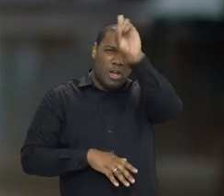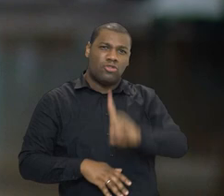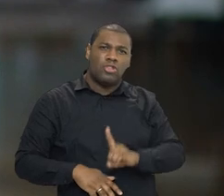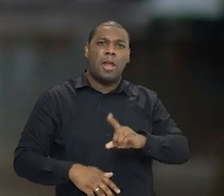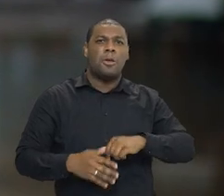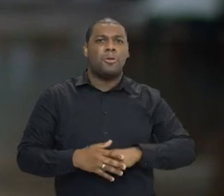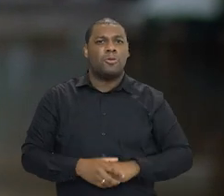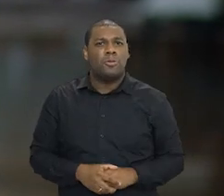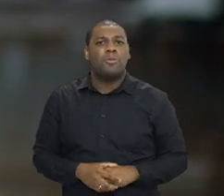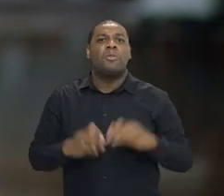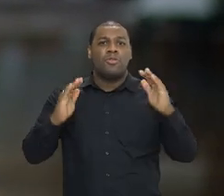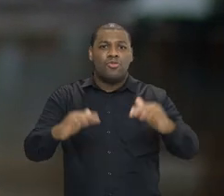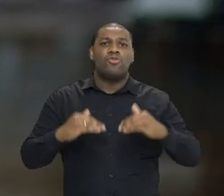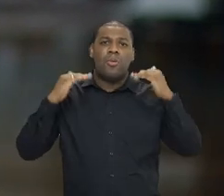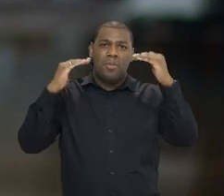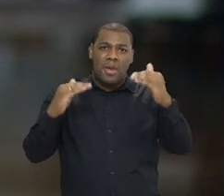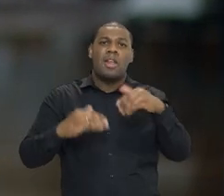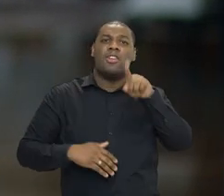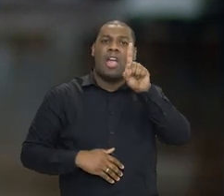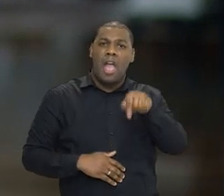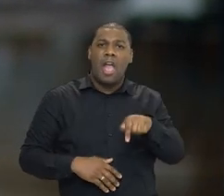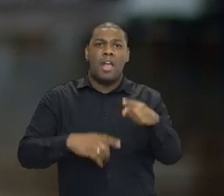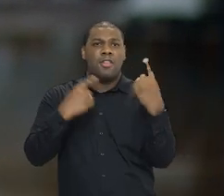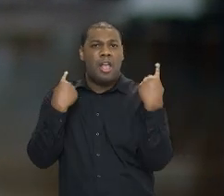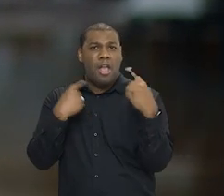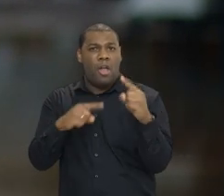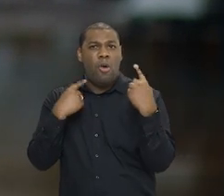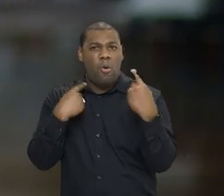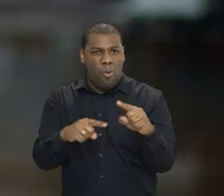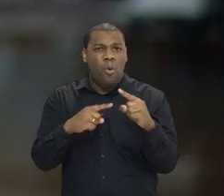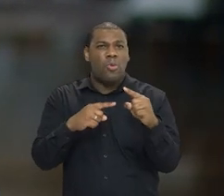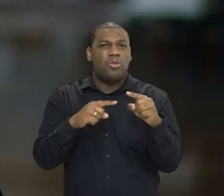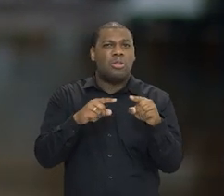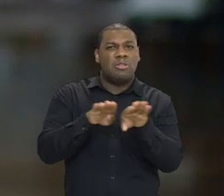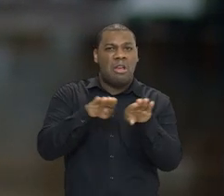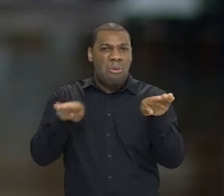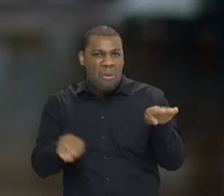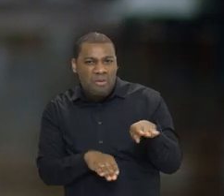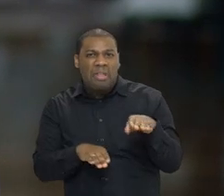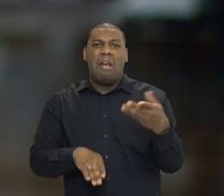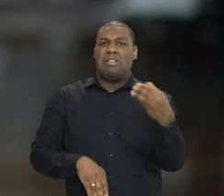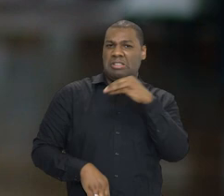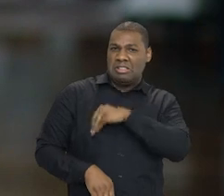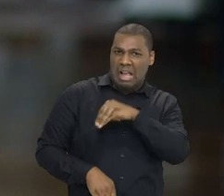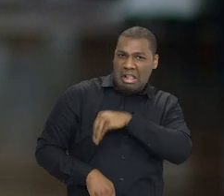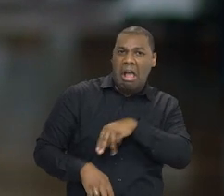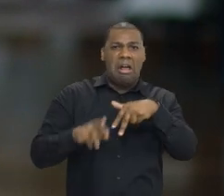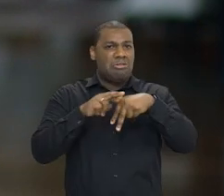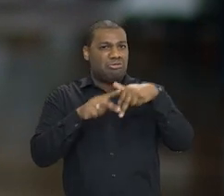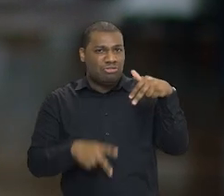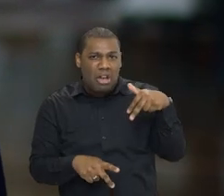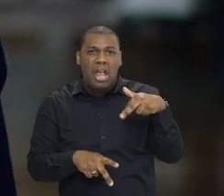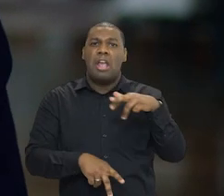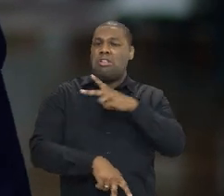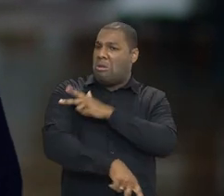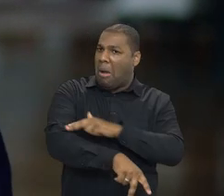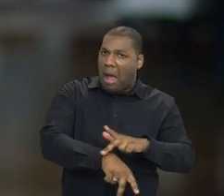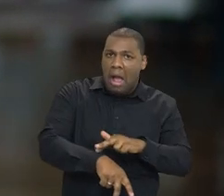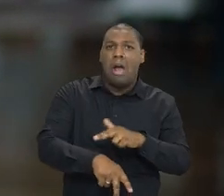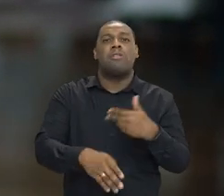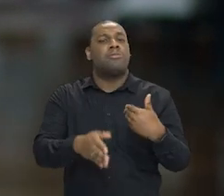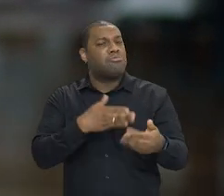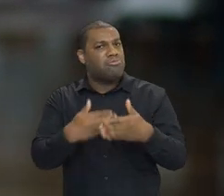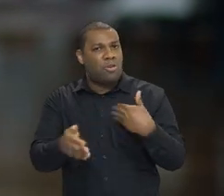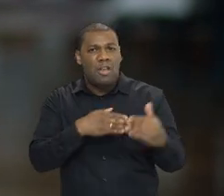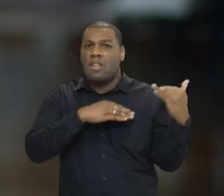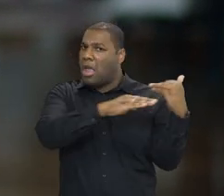humanos. Soberania é, antes de tudo, combater todas as formas de desigualdade, seja de renda, de gênero ou de